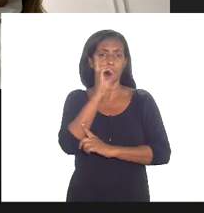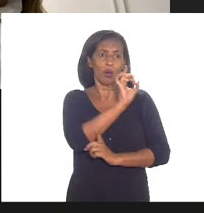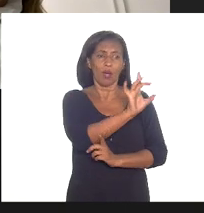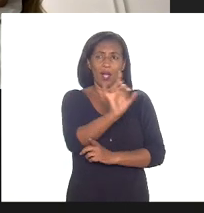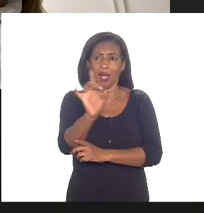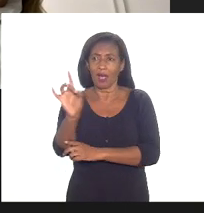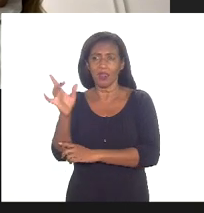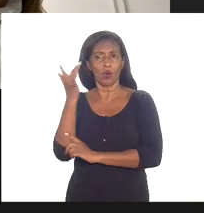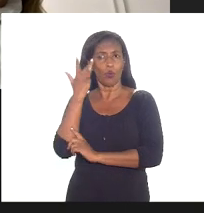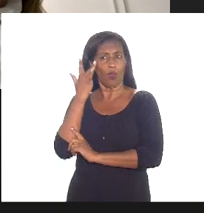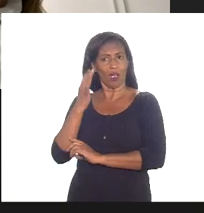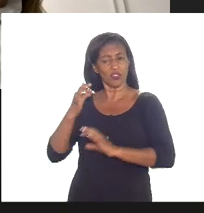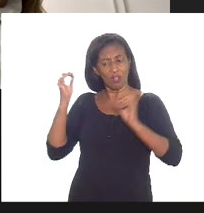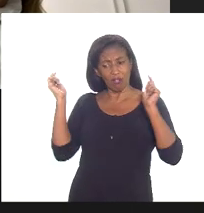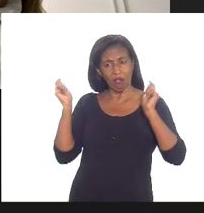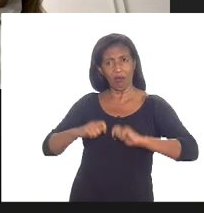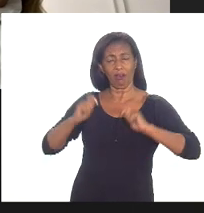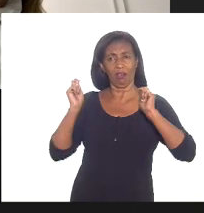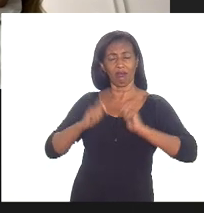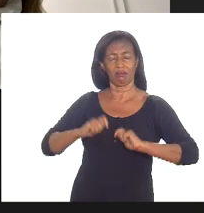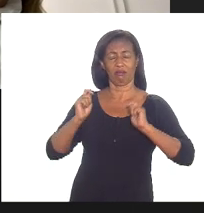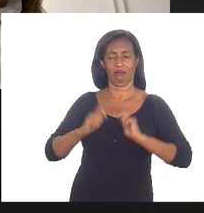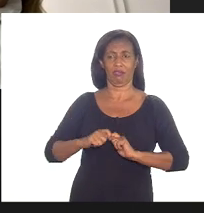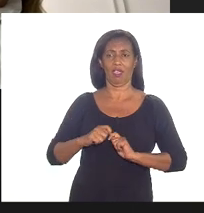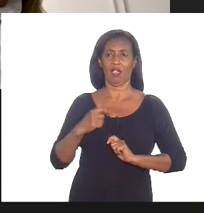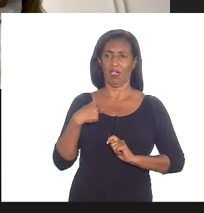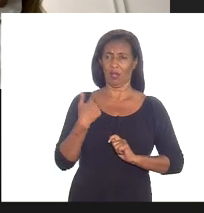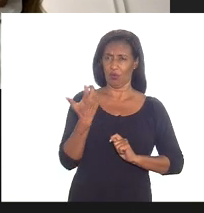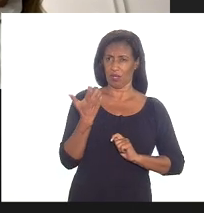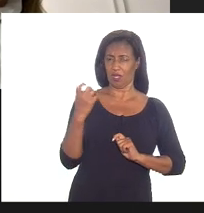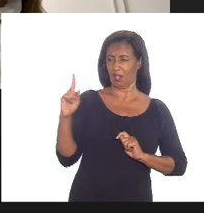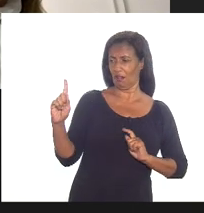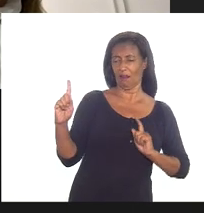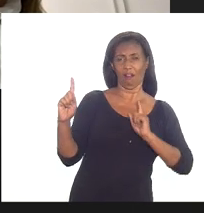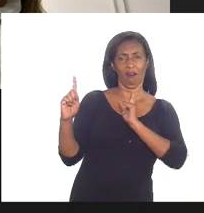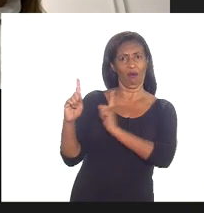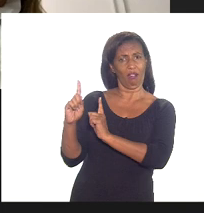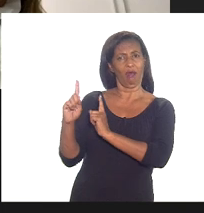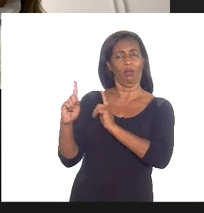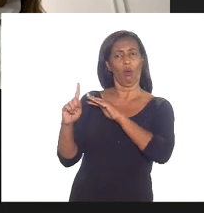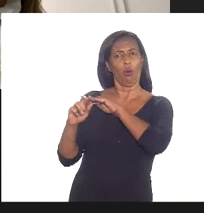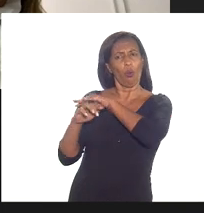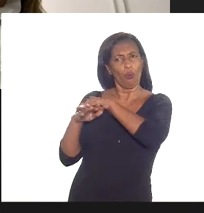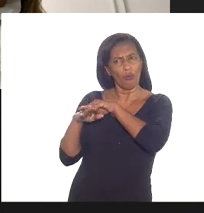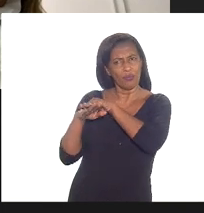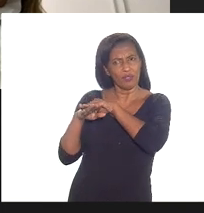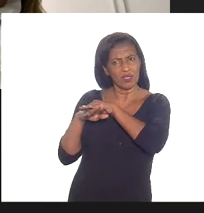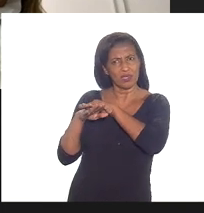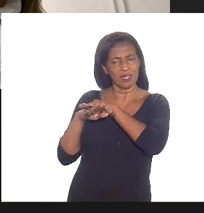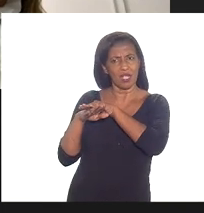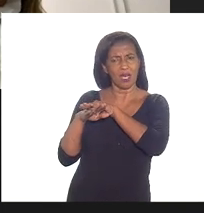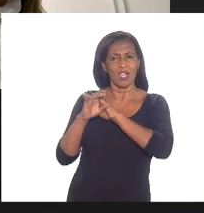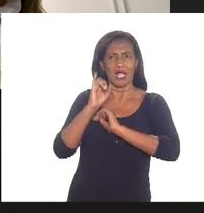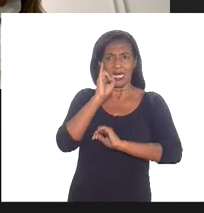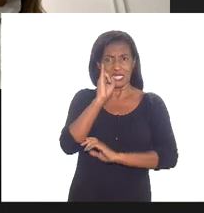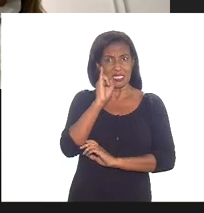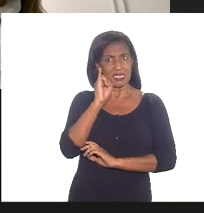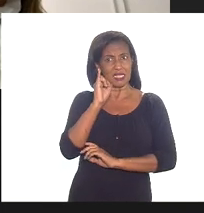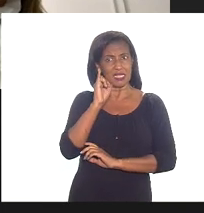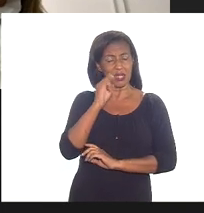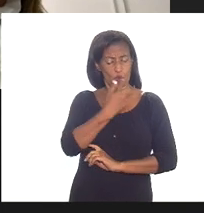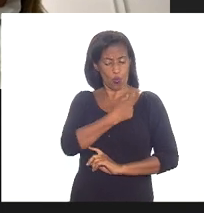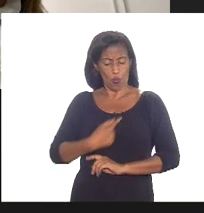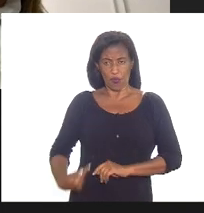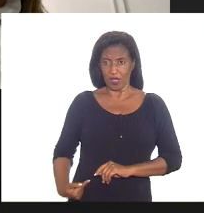não acredito, até queria falar isso pessoalmente para o deputado André Cilena, se o governador está ameaçando deputado, vai acontecer o que